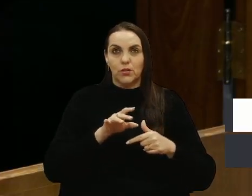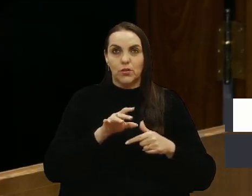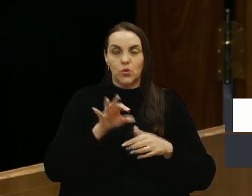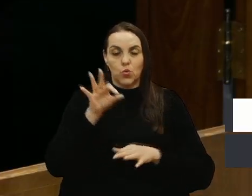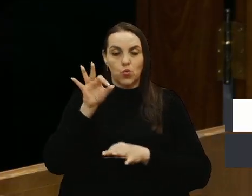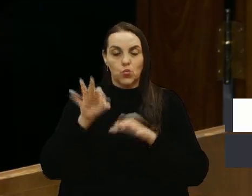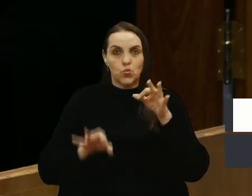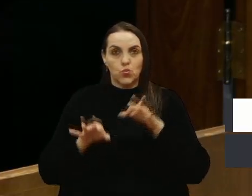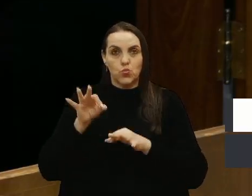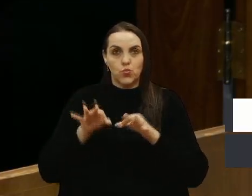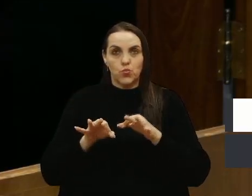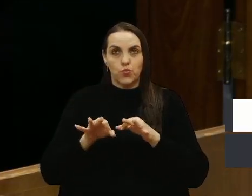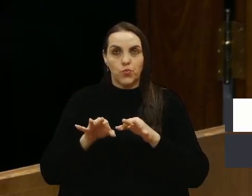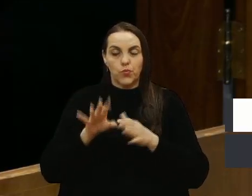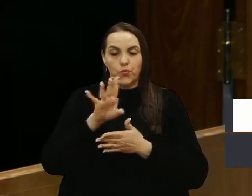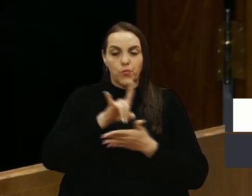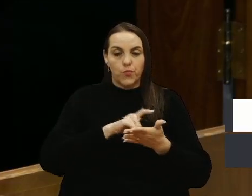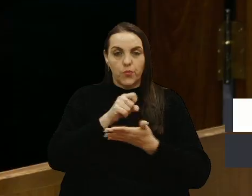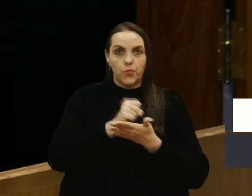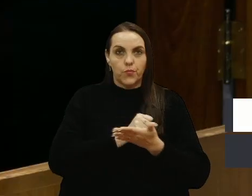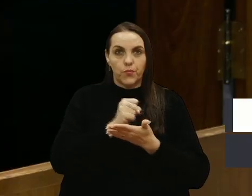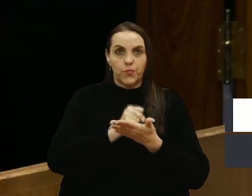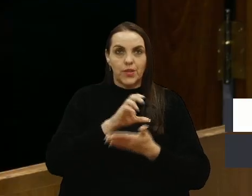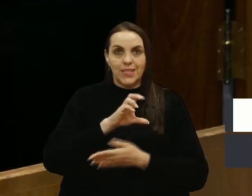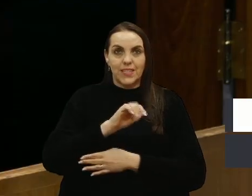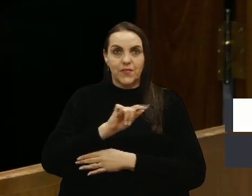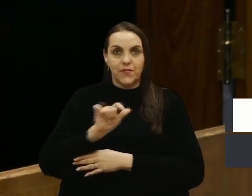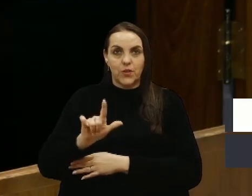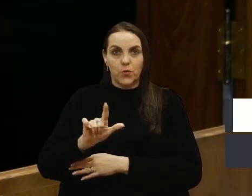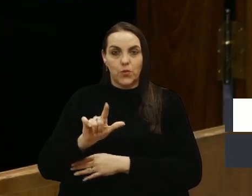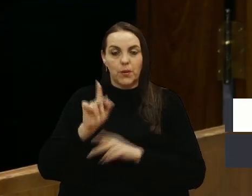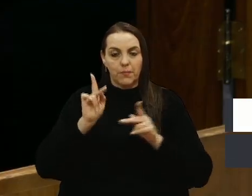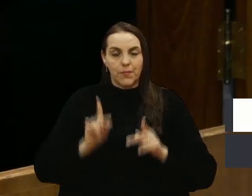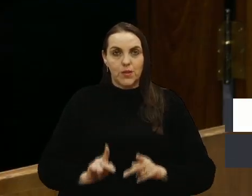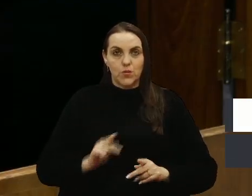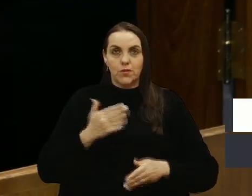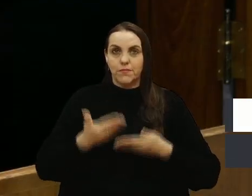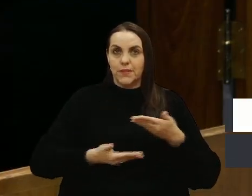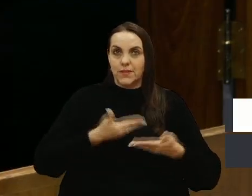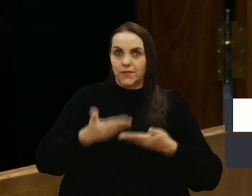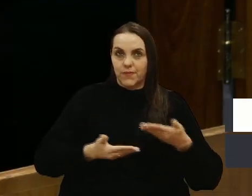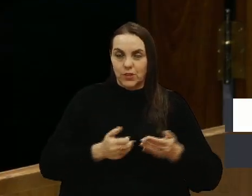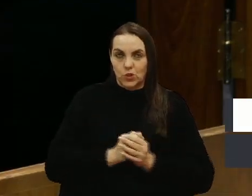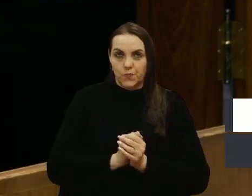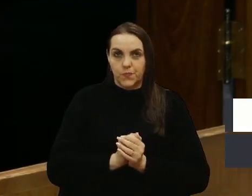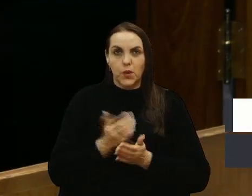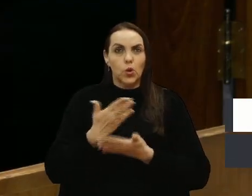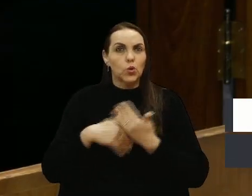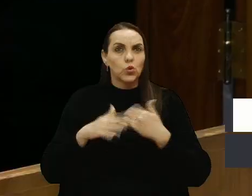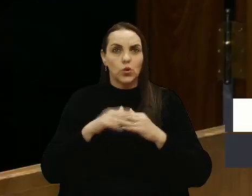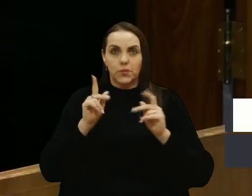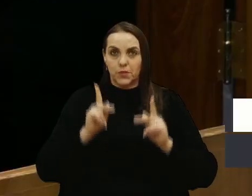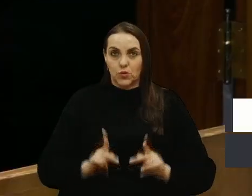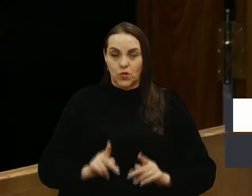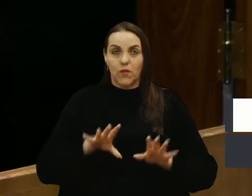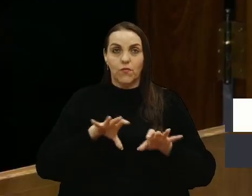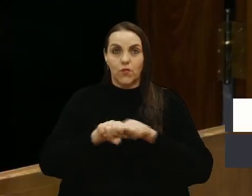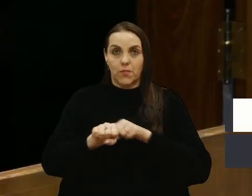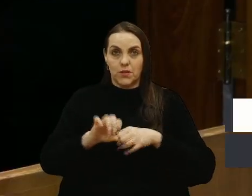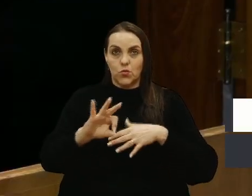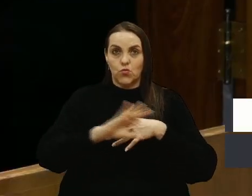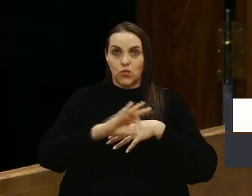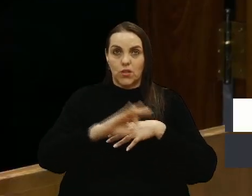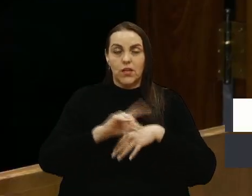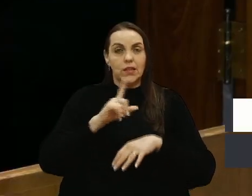contratos supostamente civis entre pessoas que prestam serviço. Todo aquele que é formado em direito tem ciência